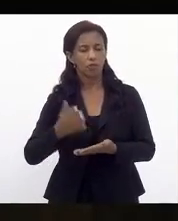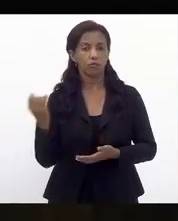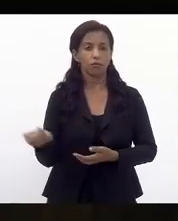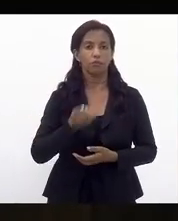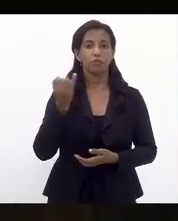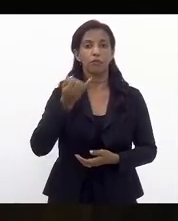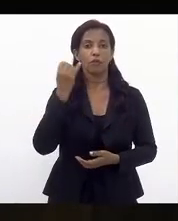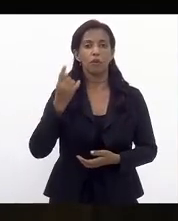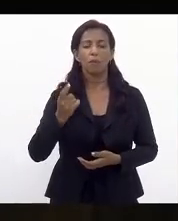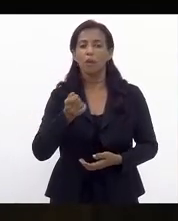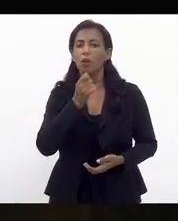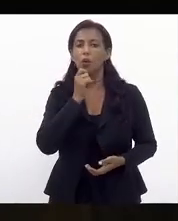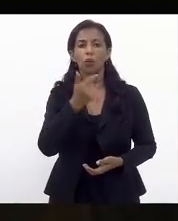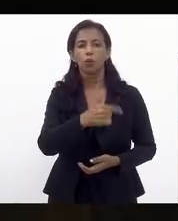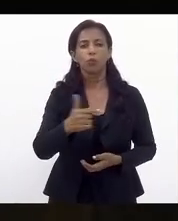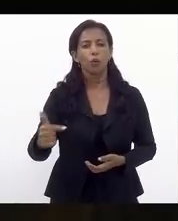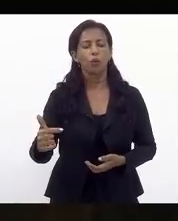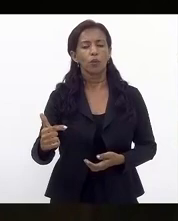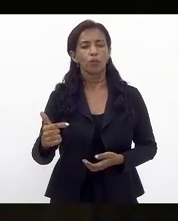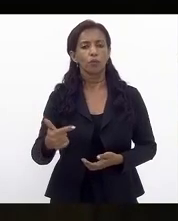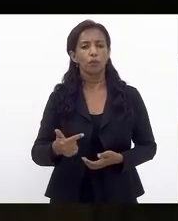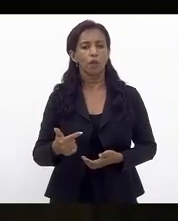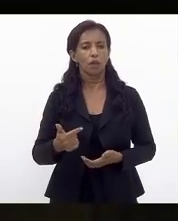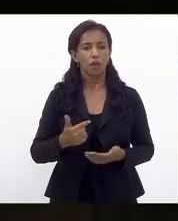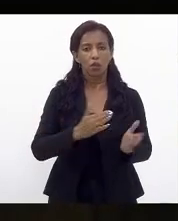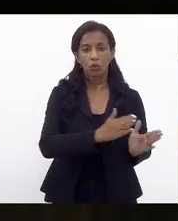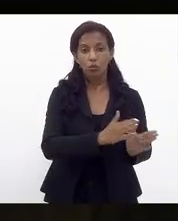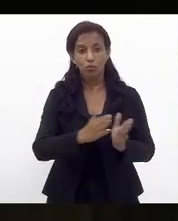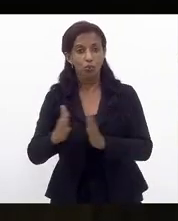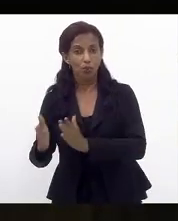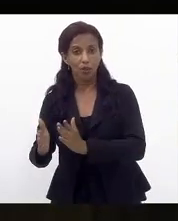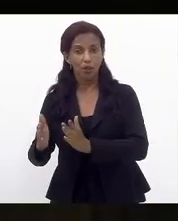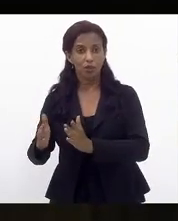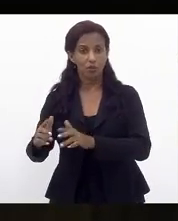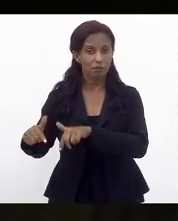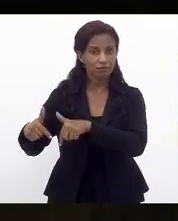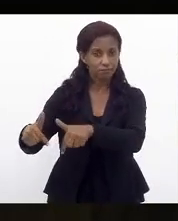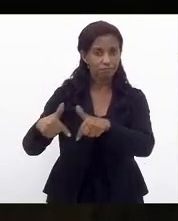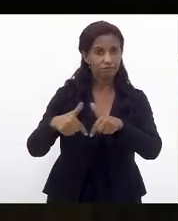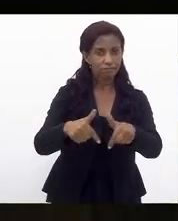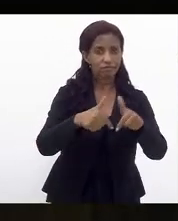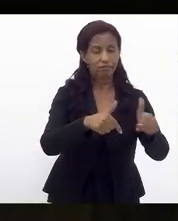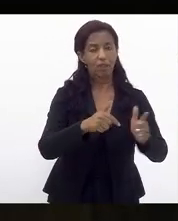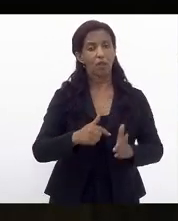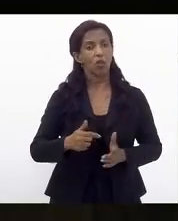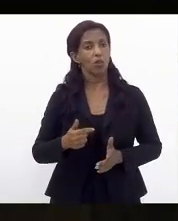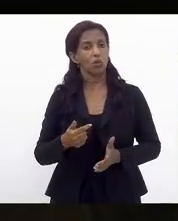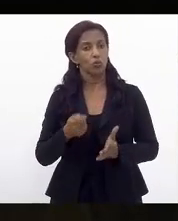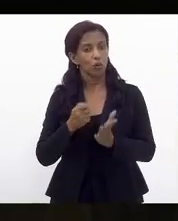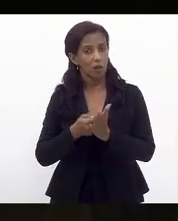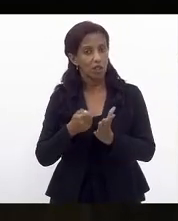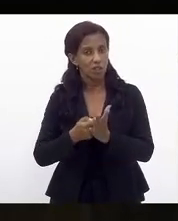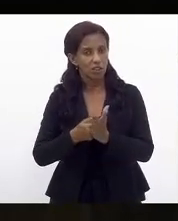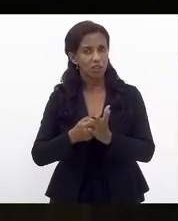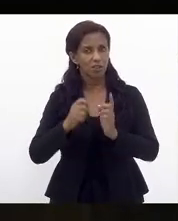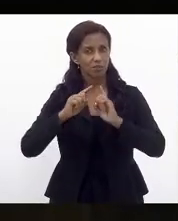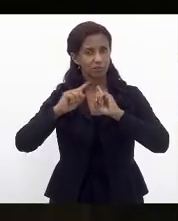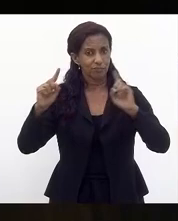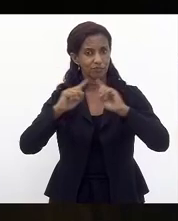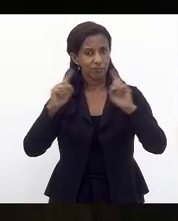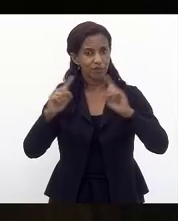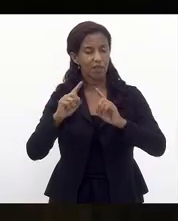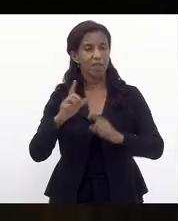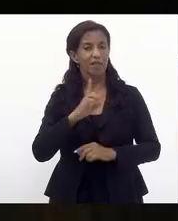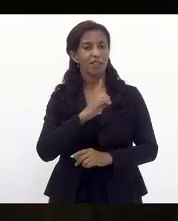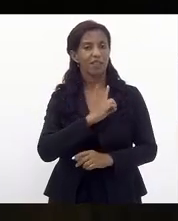para que não houvesse questões durante a execução do regime de questionar que a defensoria